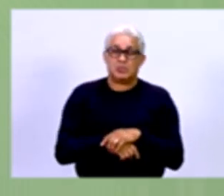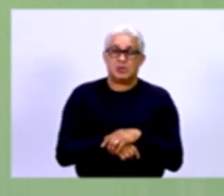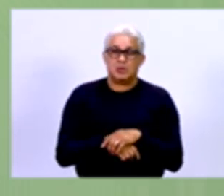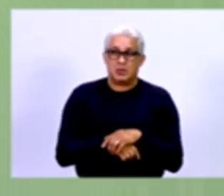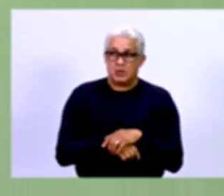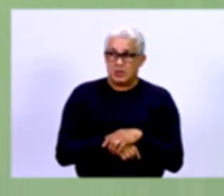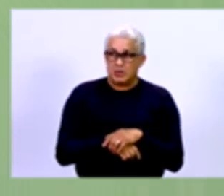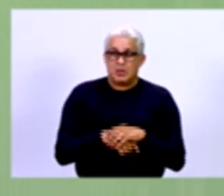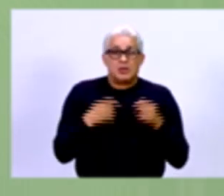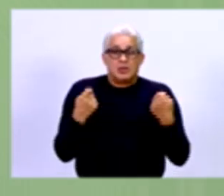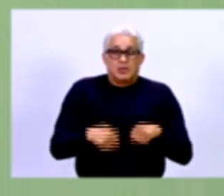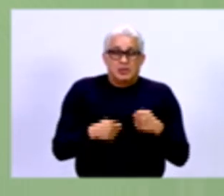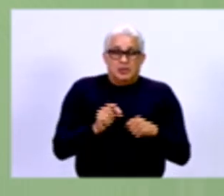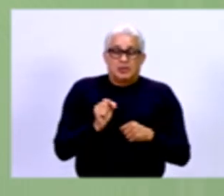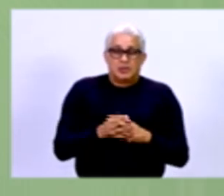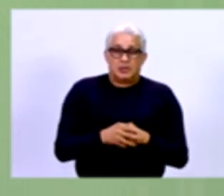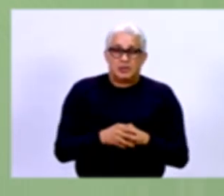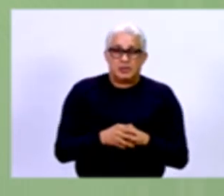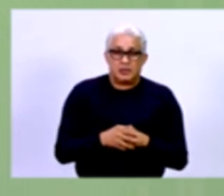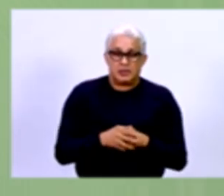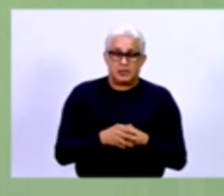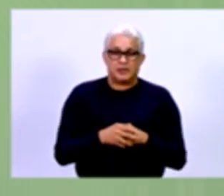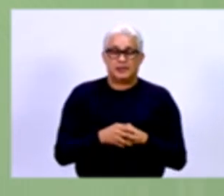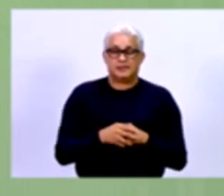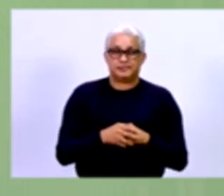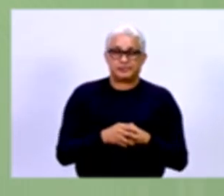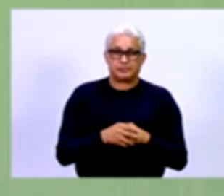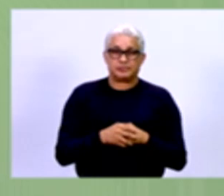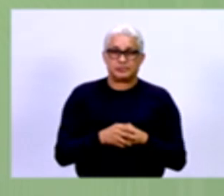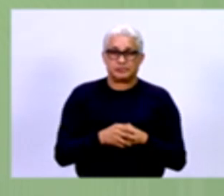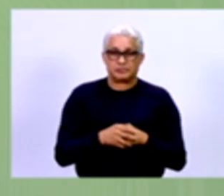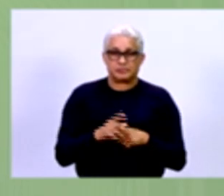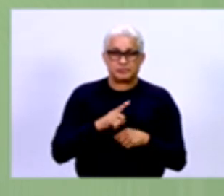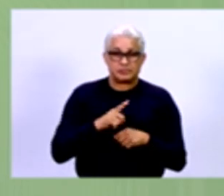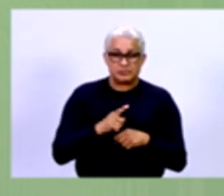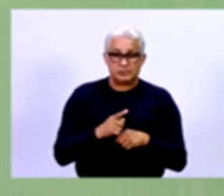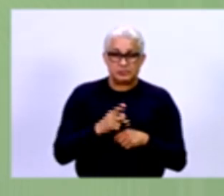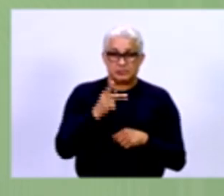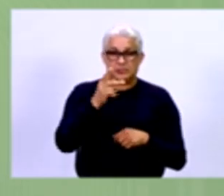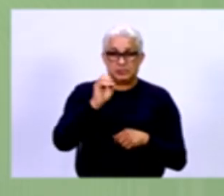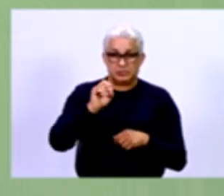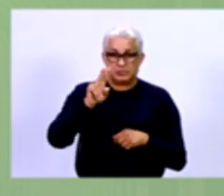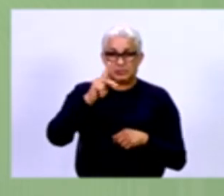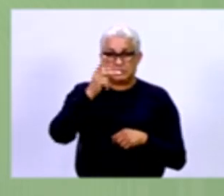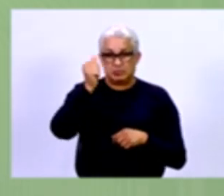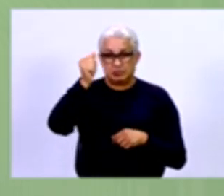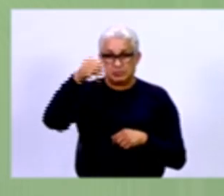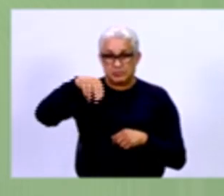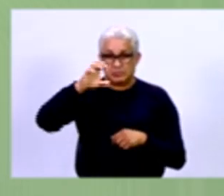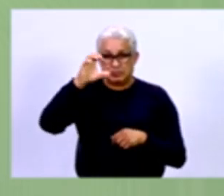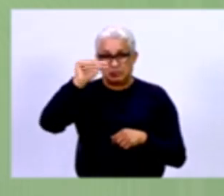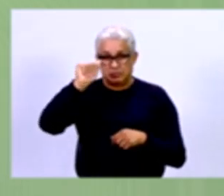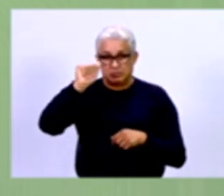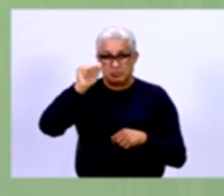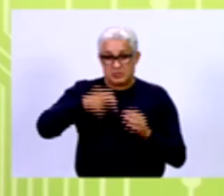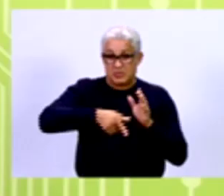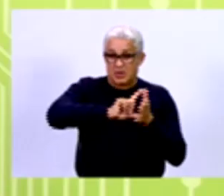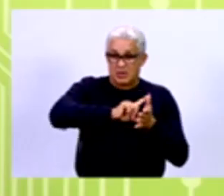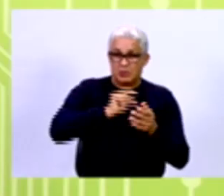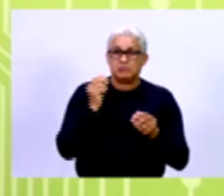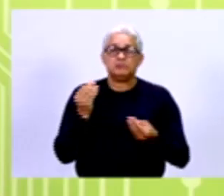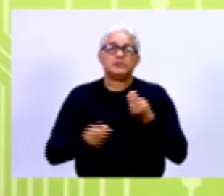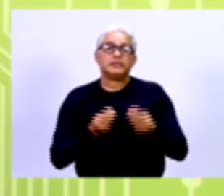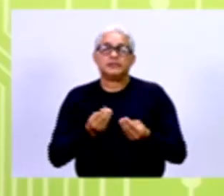viabilize, é necessário que haja poupança prévia. De que